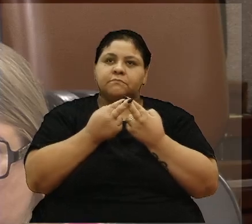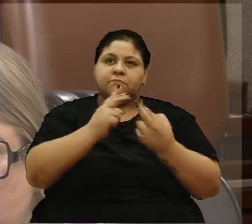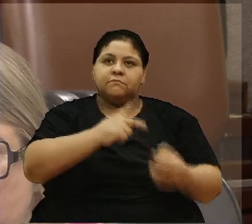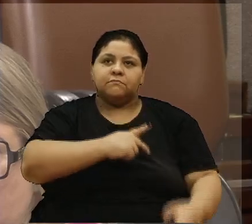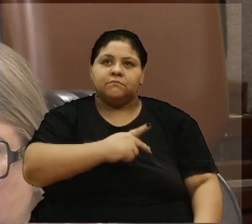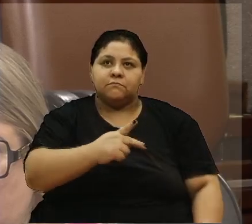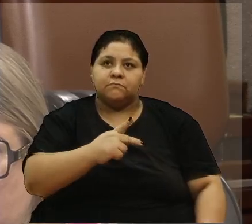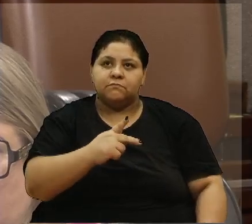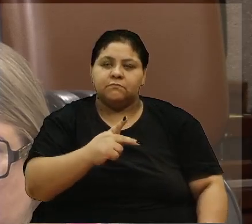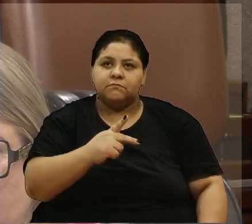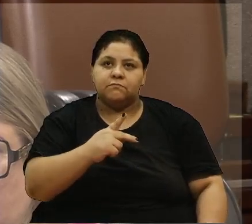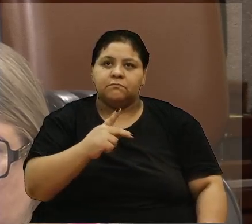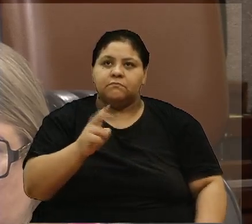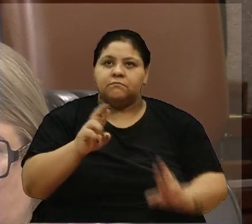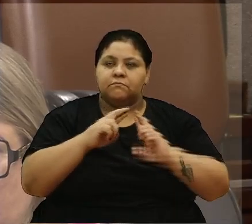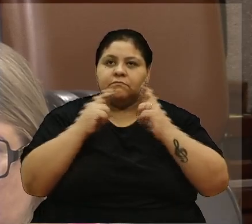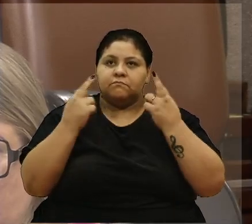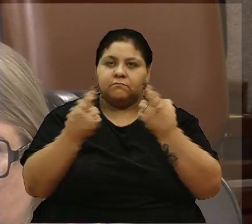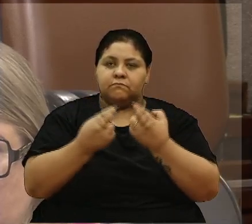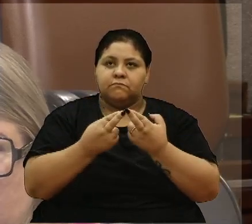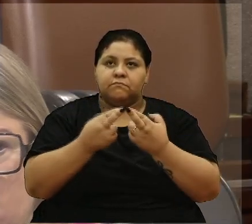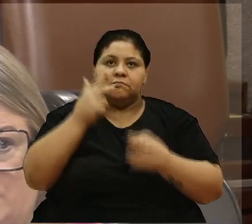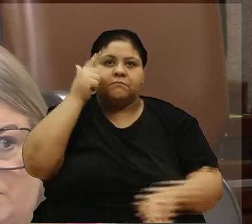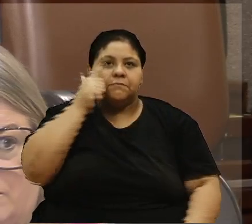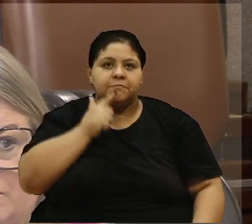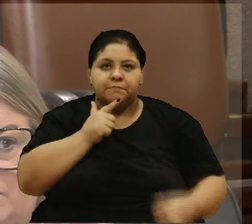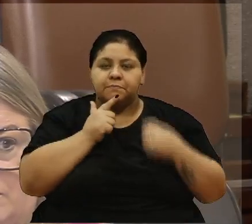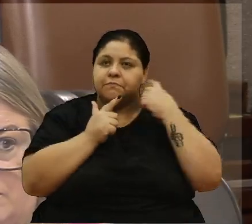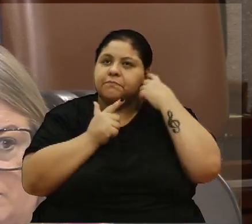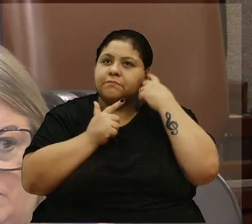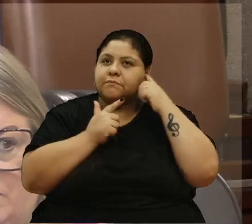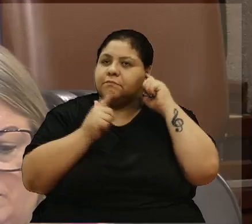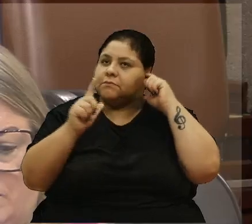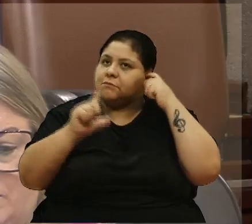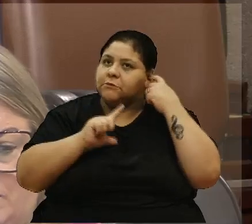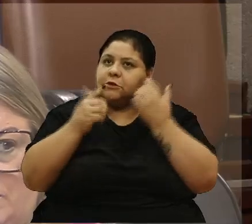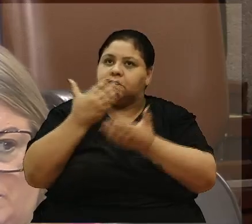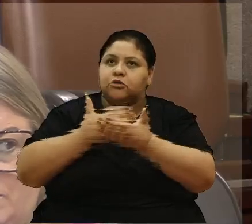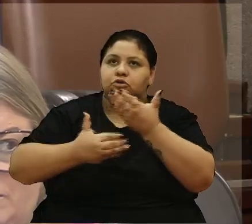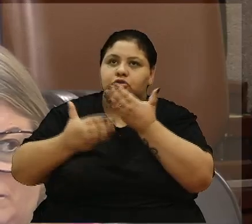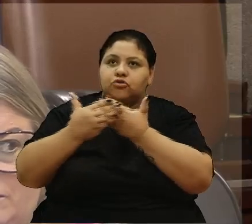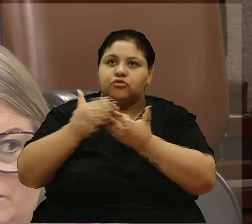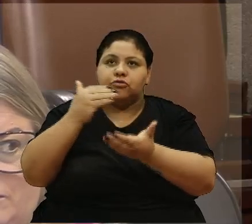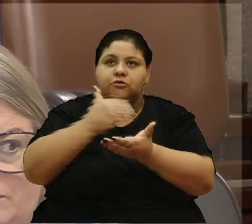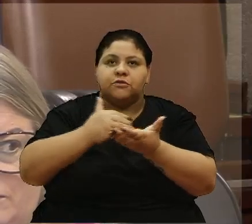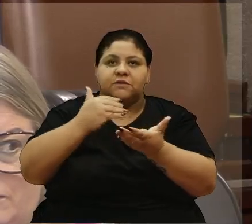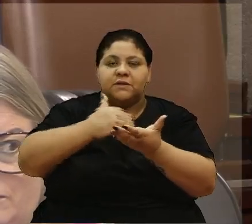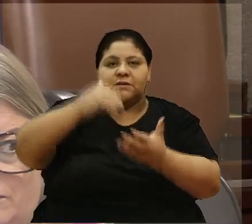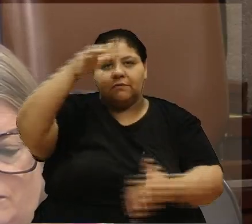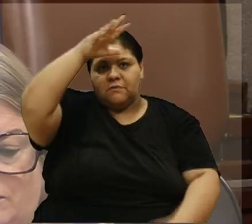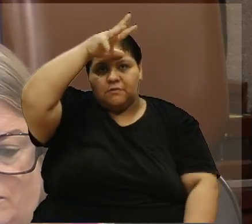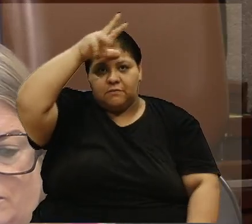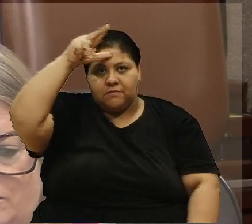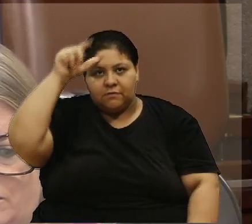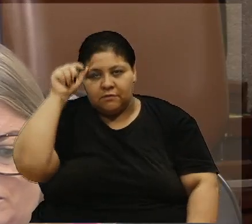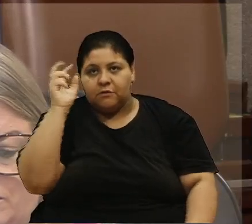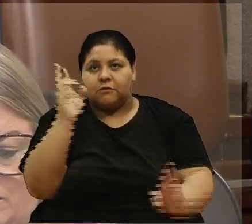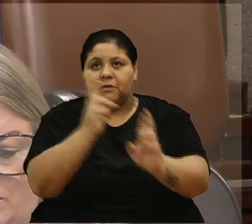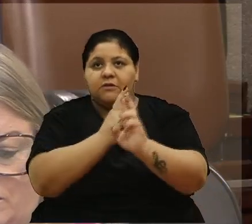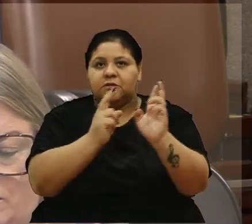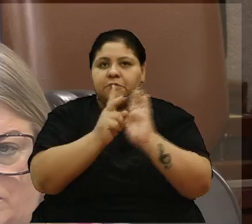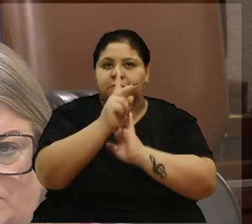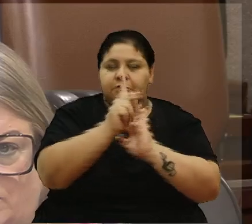presidida a reunião pelo vereador Lucas Carinhato, aonde esteve todos os secretários da Prefeitura, relacionado aos